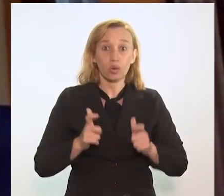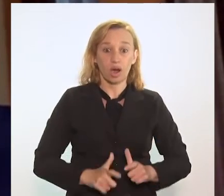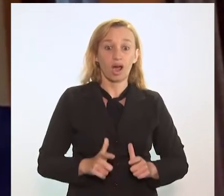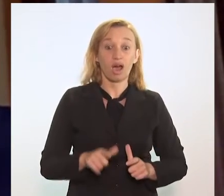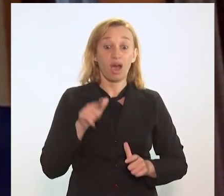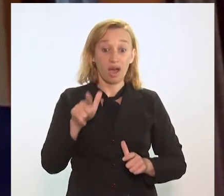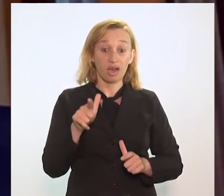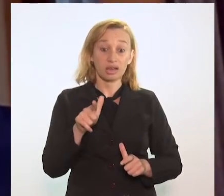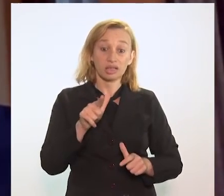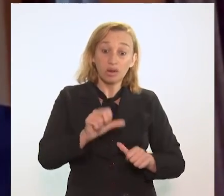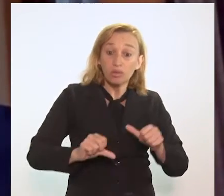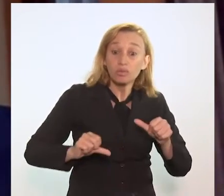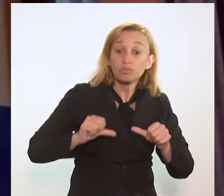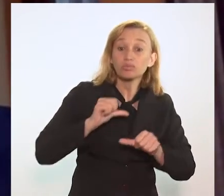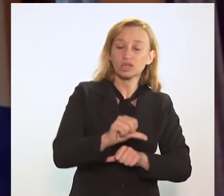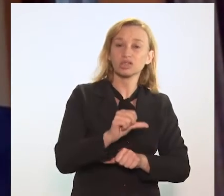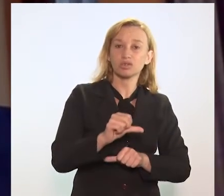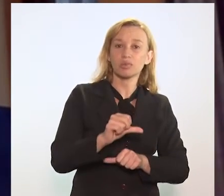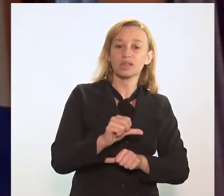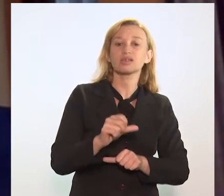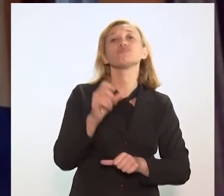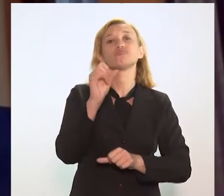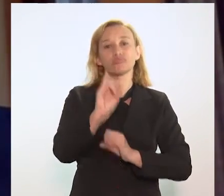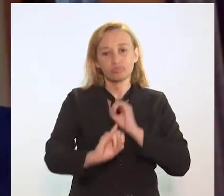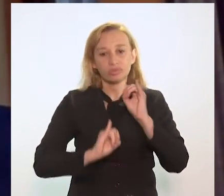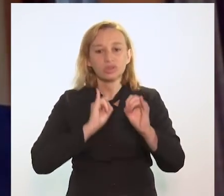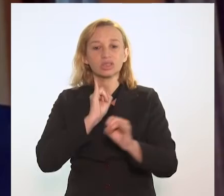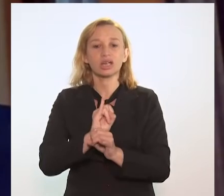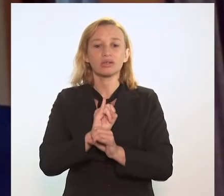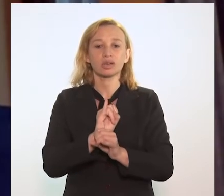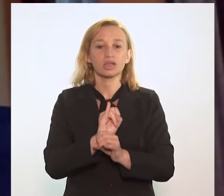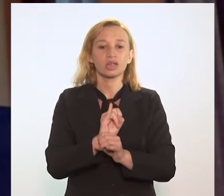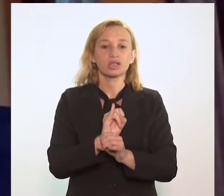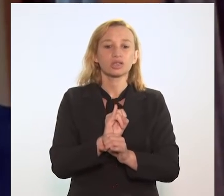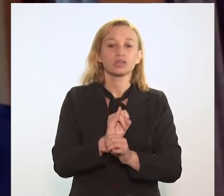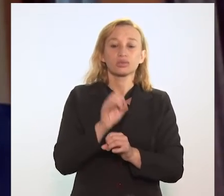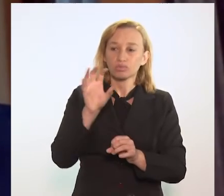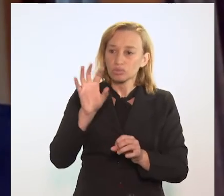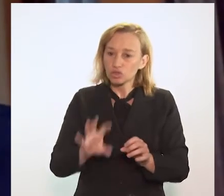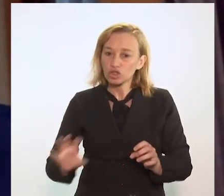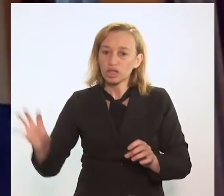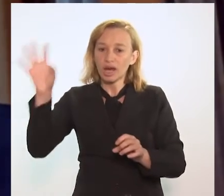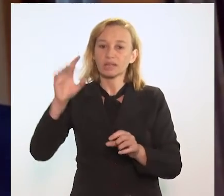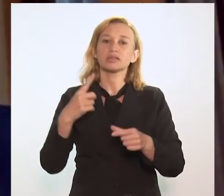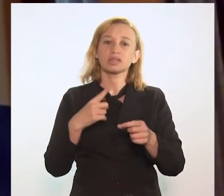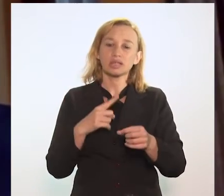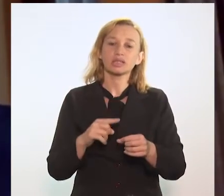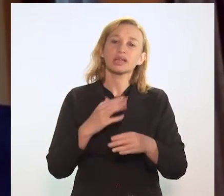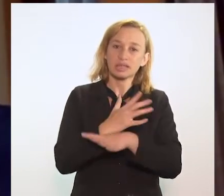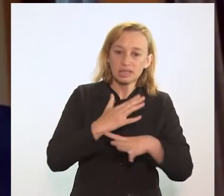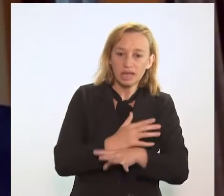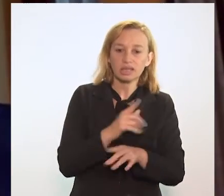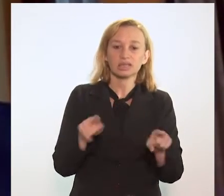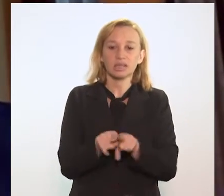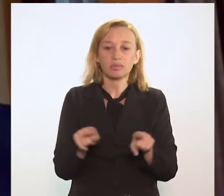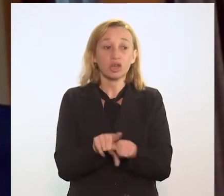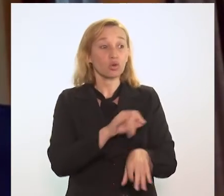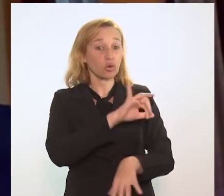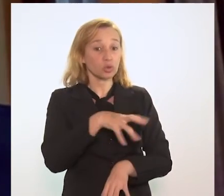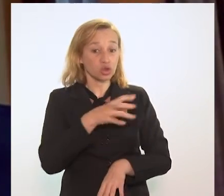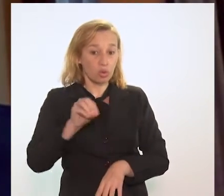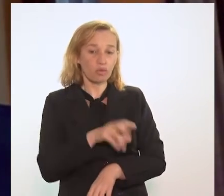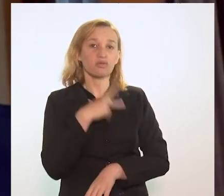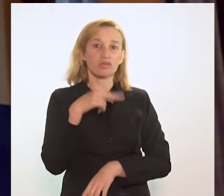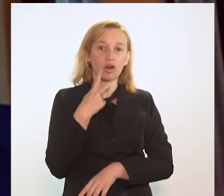comércio local, que eu acho que é aí que está a grande virada de chave na transformação digital do Estado e das cidades. Então,